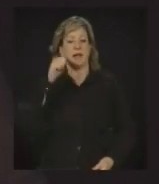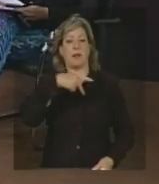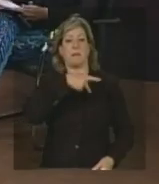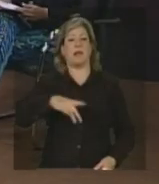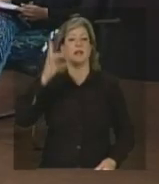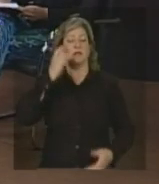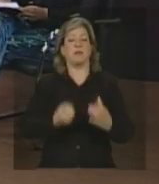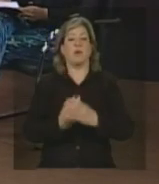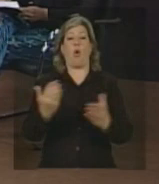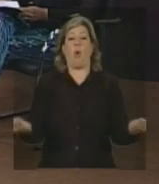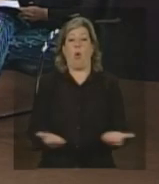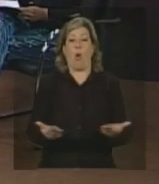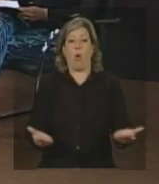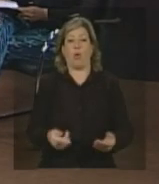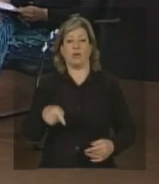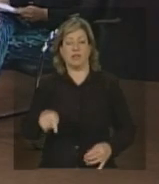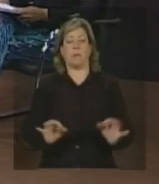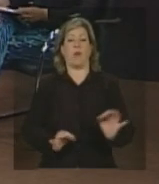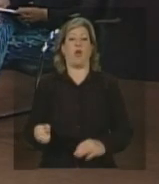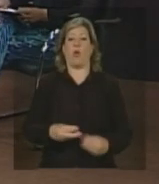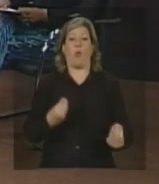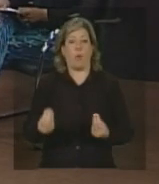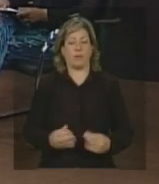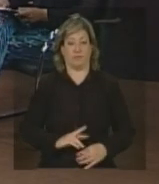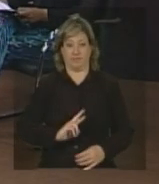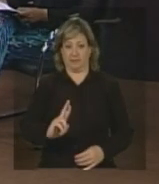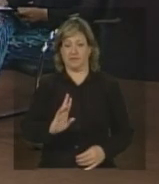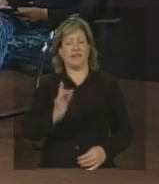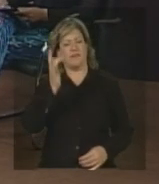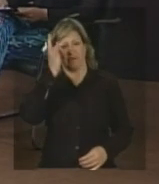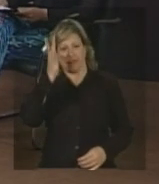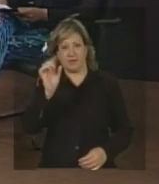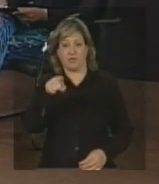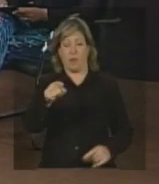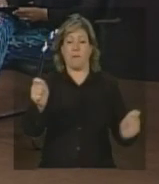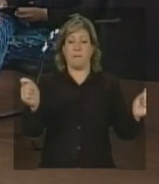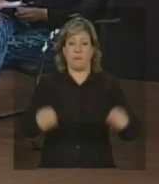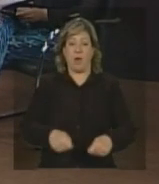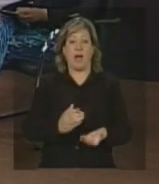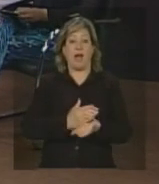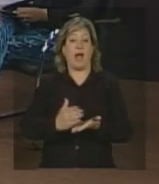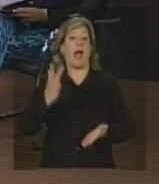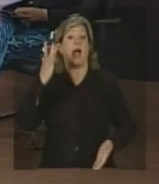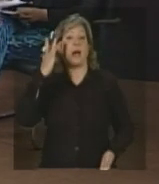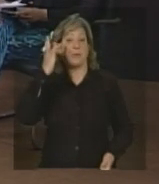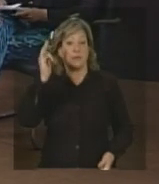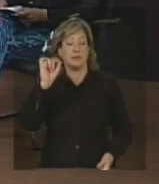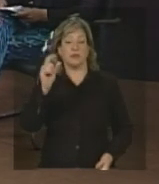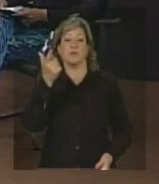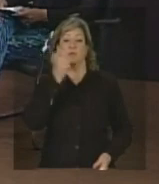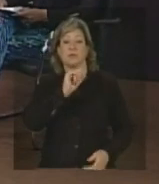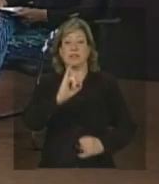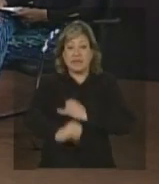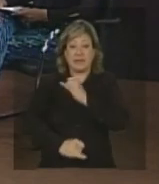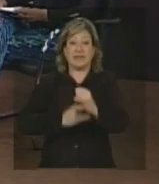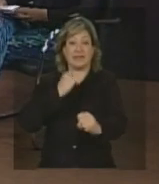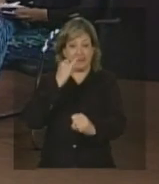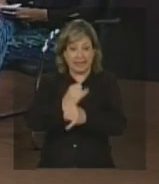Limite? Muito simples, Isaac. Boa noite. Você pode, a partir de amanhã, acessar o